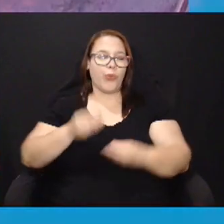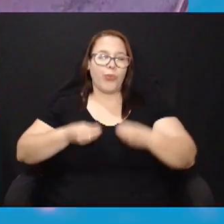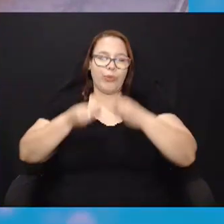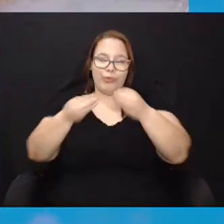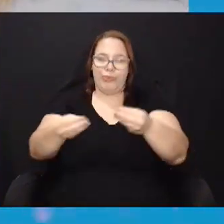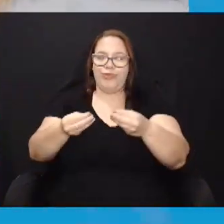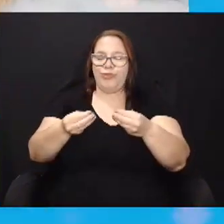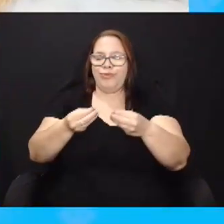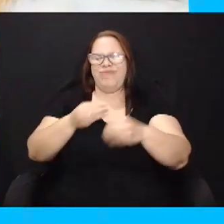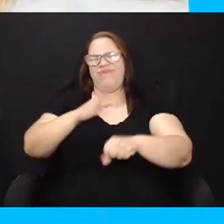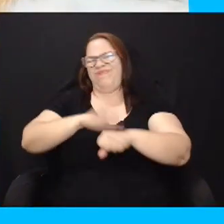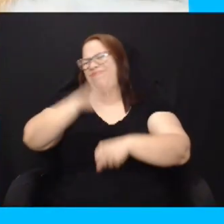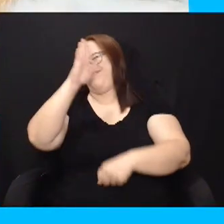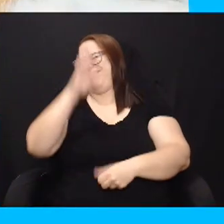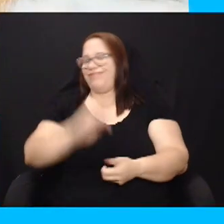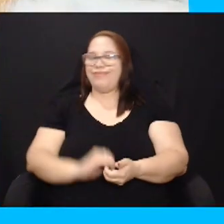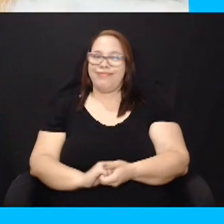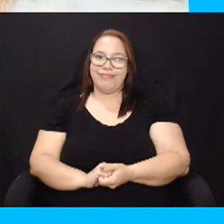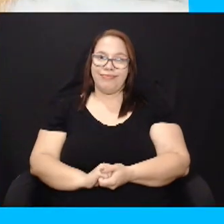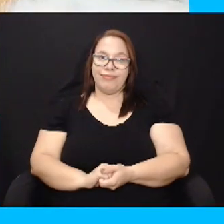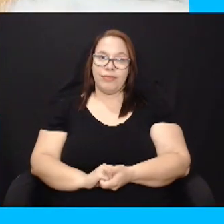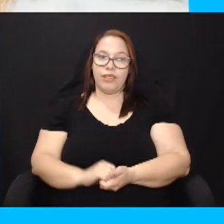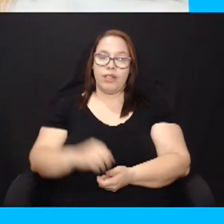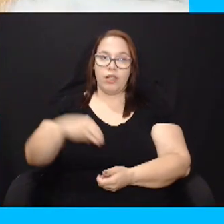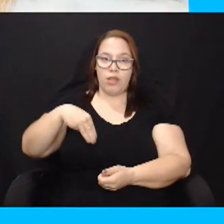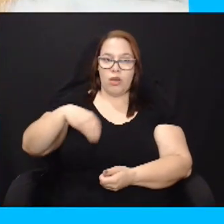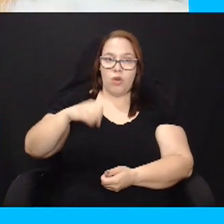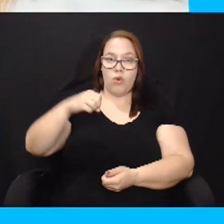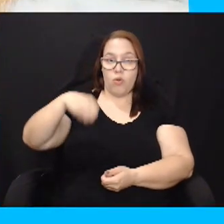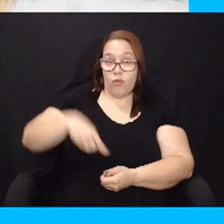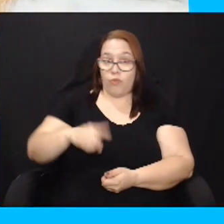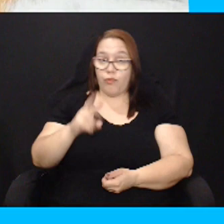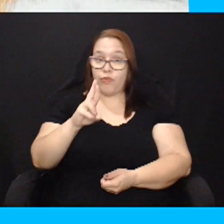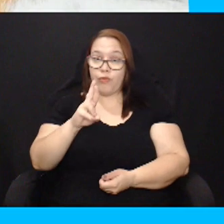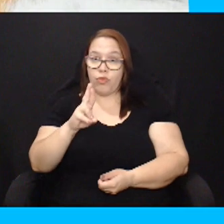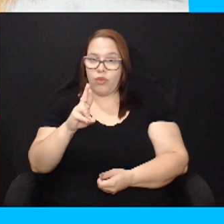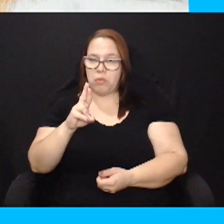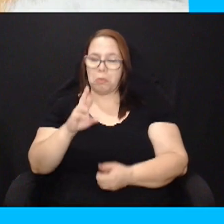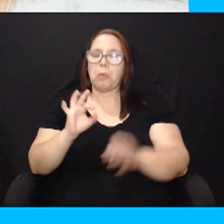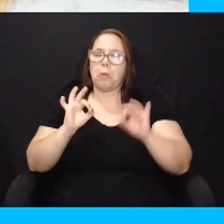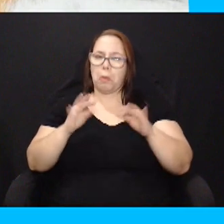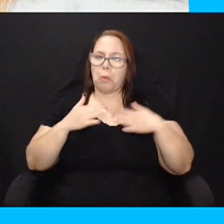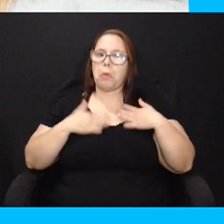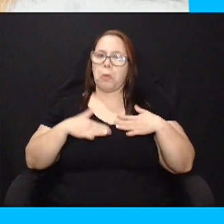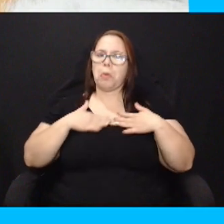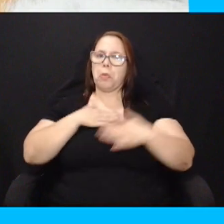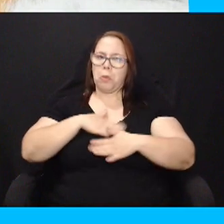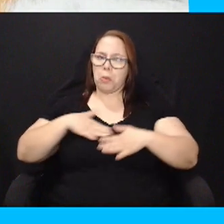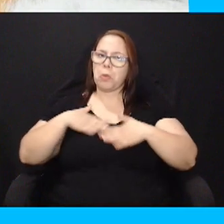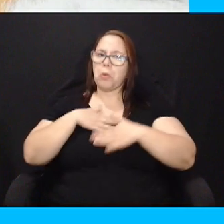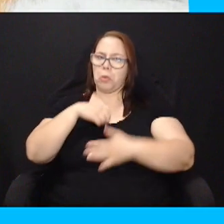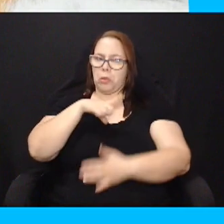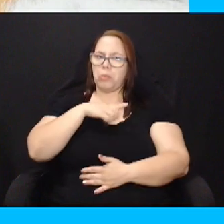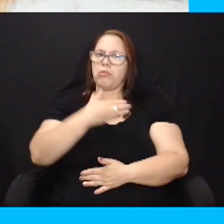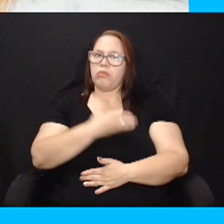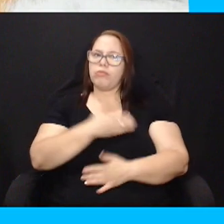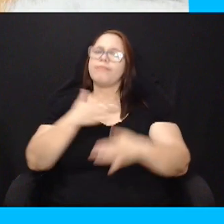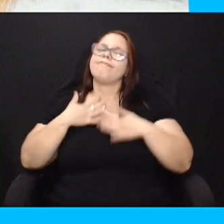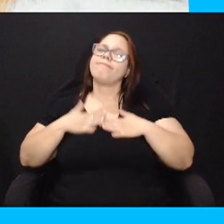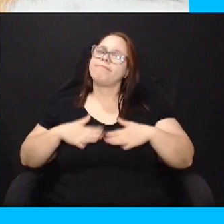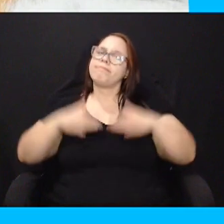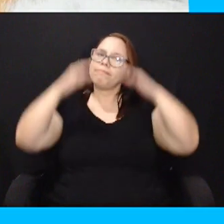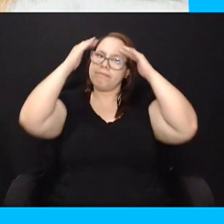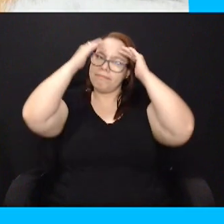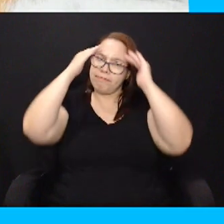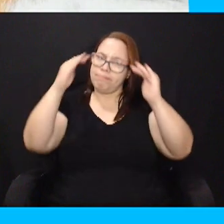muito mais. O Mondar é aquele amigão maduro que todo mundo gostaria de ter. Calmo, obediente, educado,